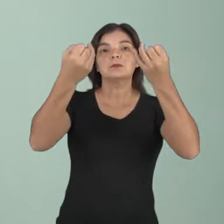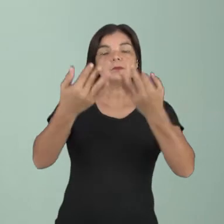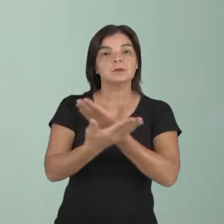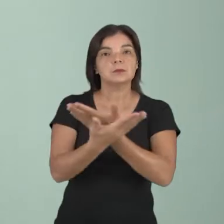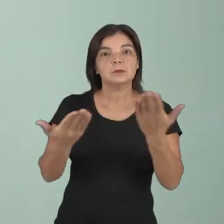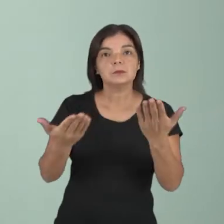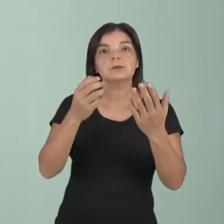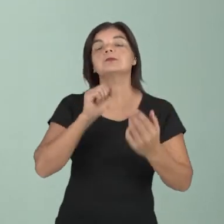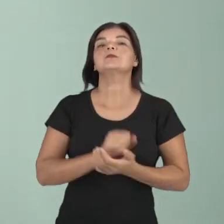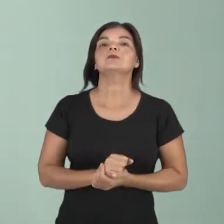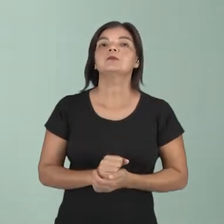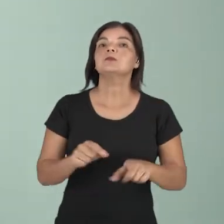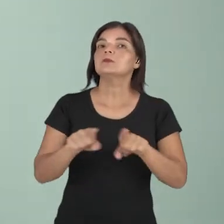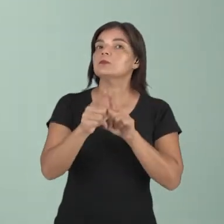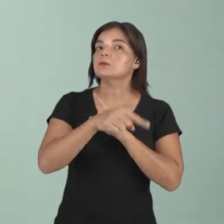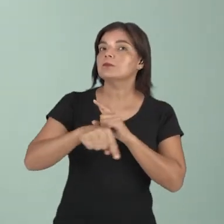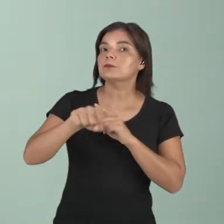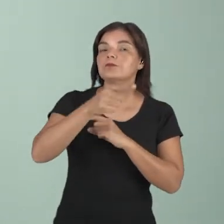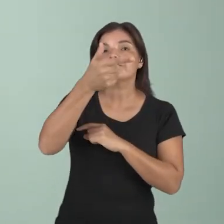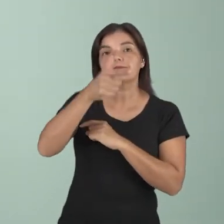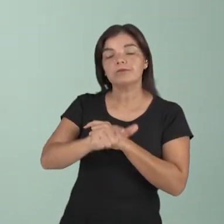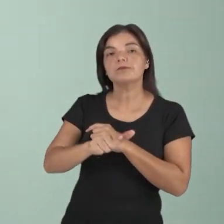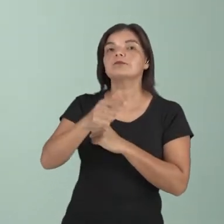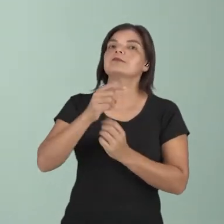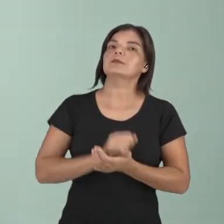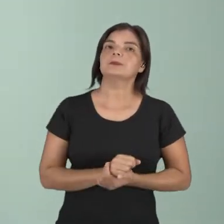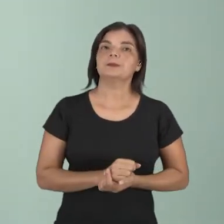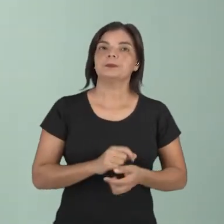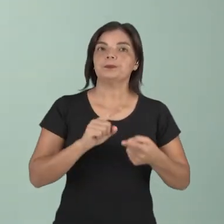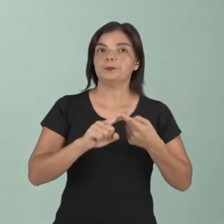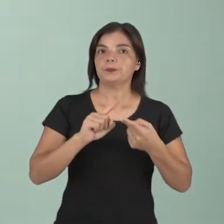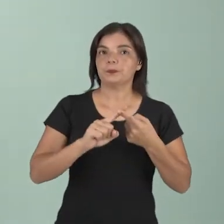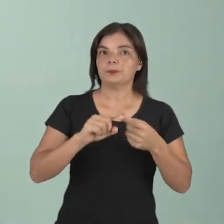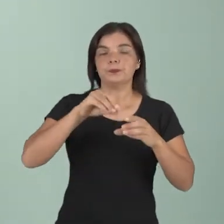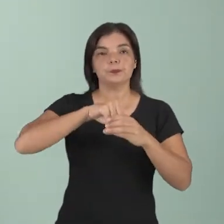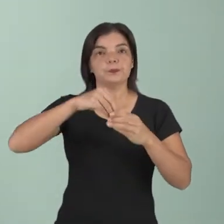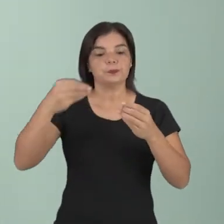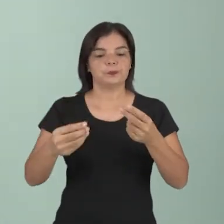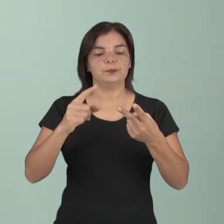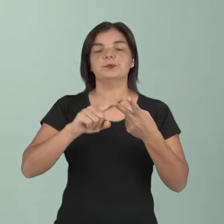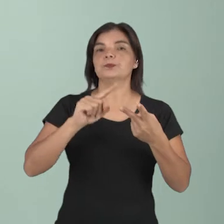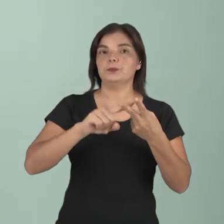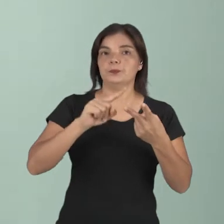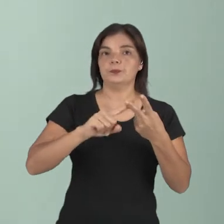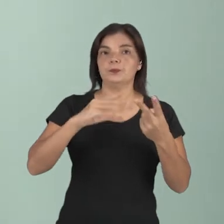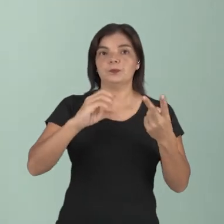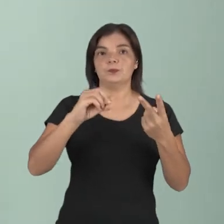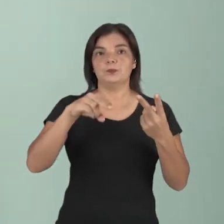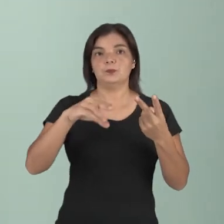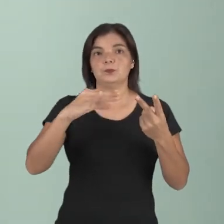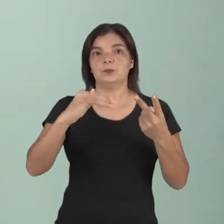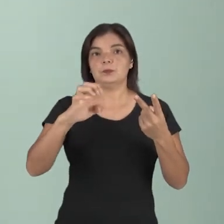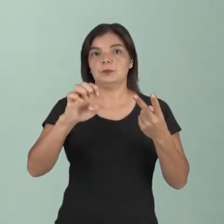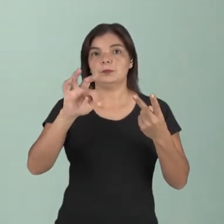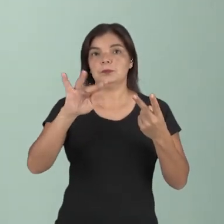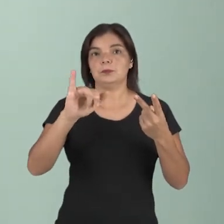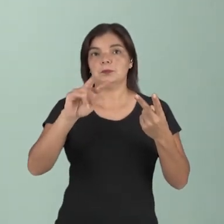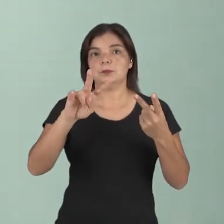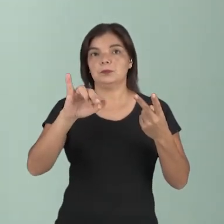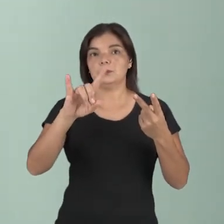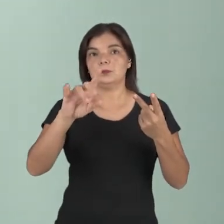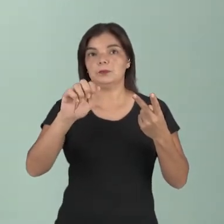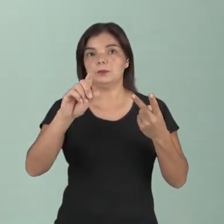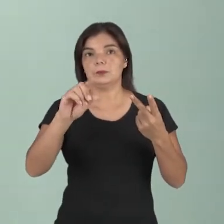de mencionar a vocês e que novamente eu vou repetir: exterioridade, coercitividade e